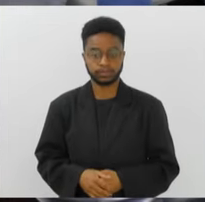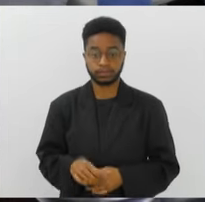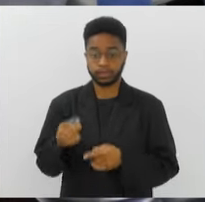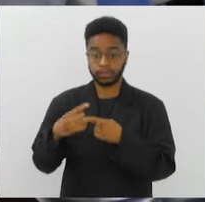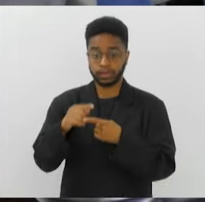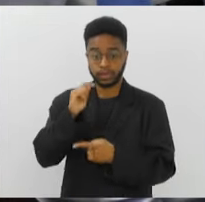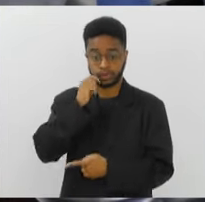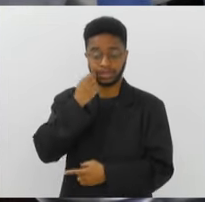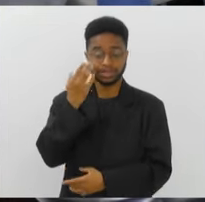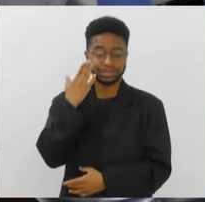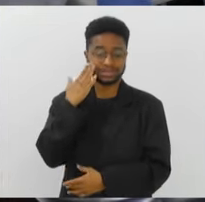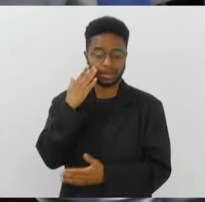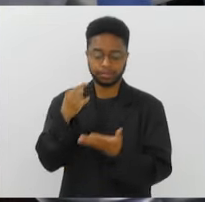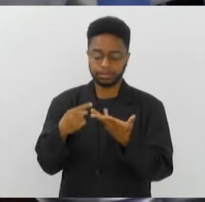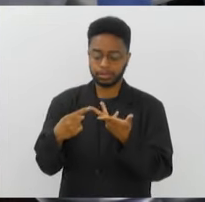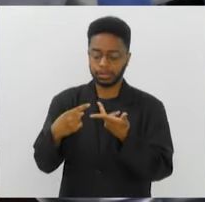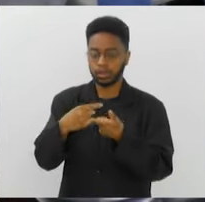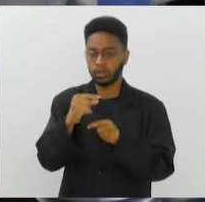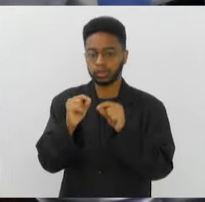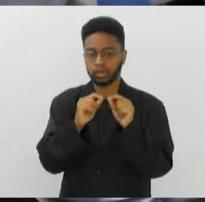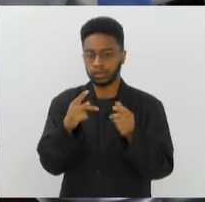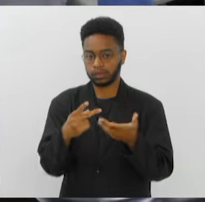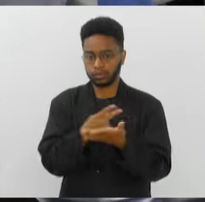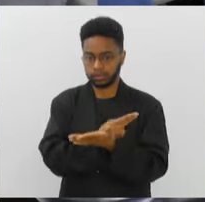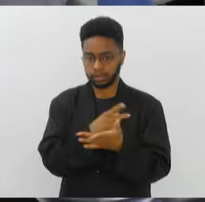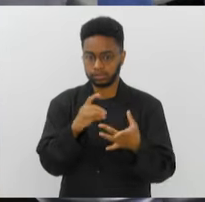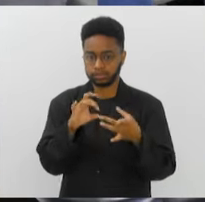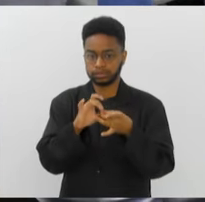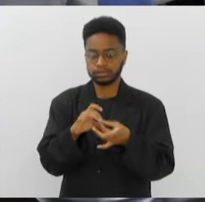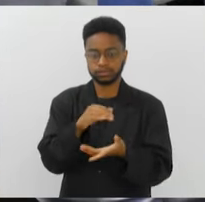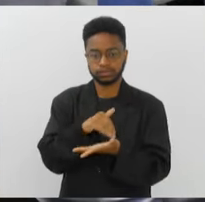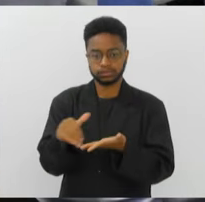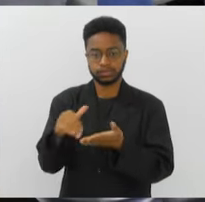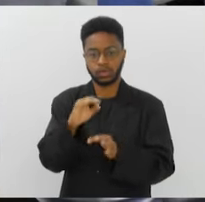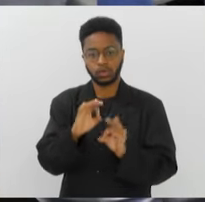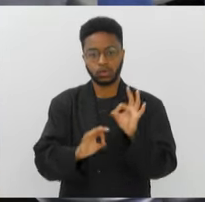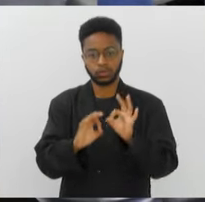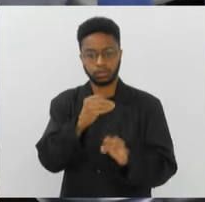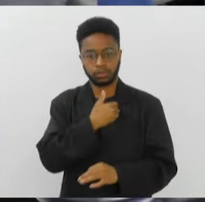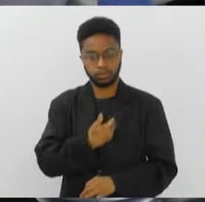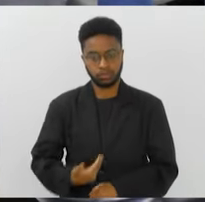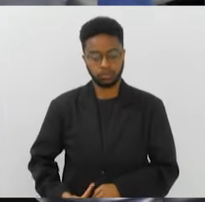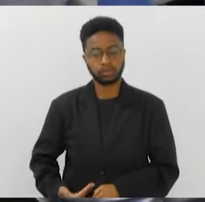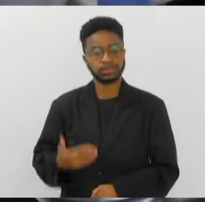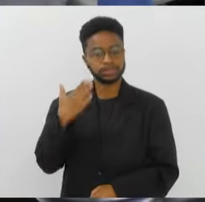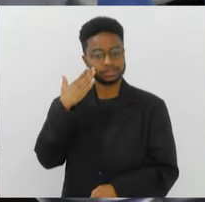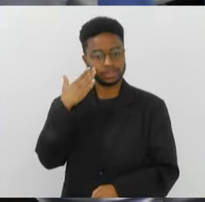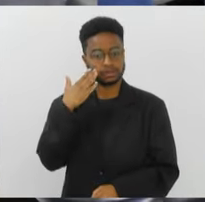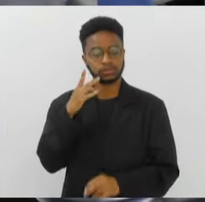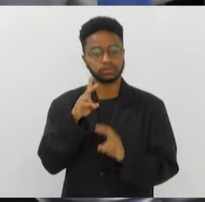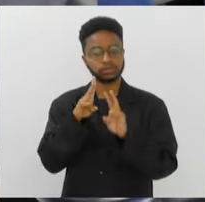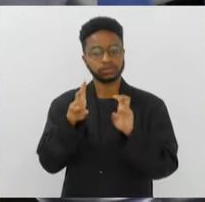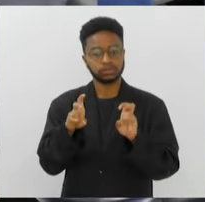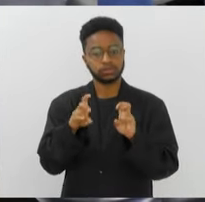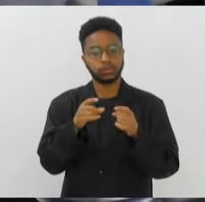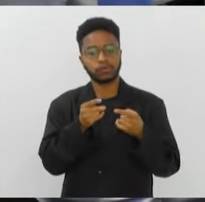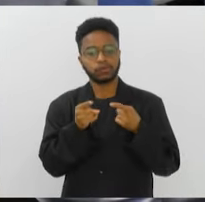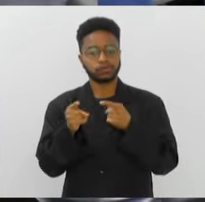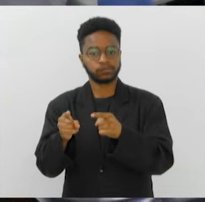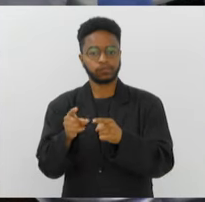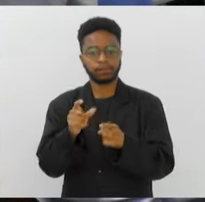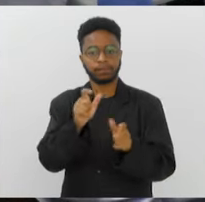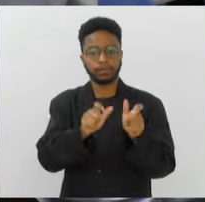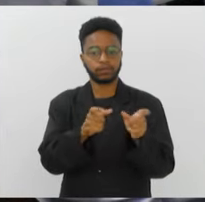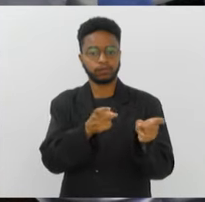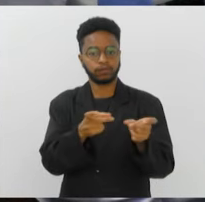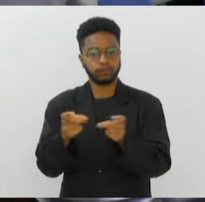Paes sabe de tudo que acontece perante a Secretaria de Ordem Pública. A perseguição ambulante, a motoristas de aplicativos,